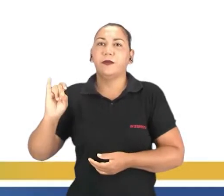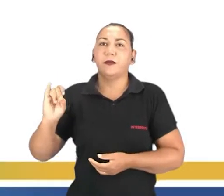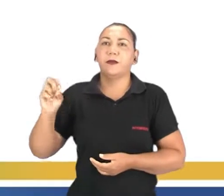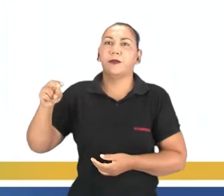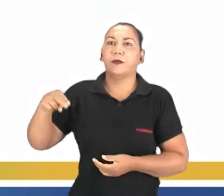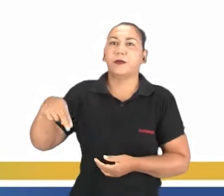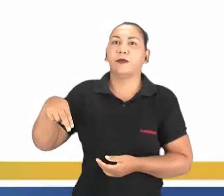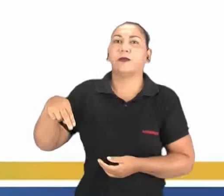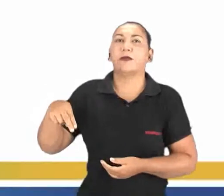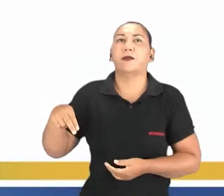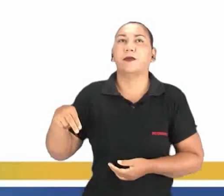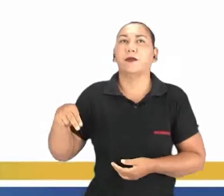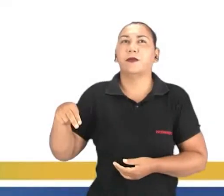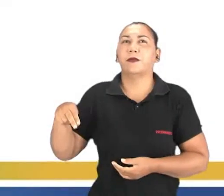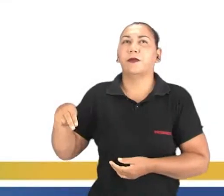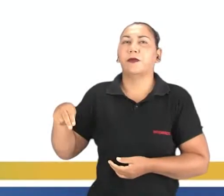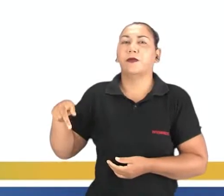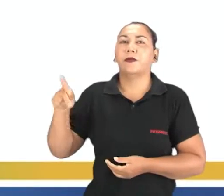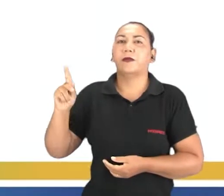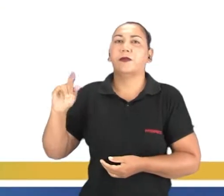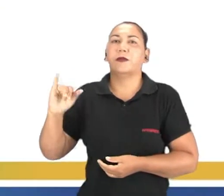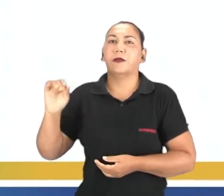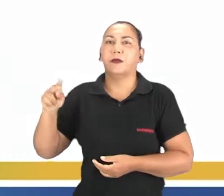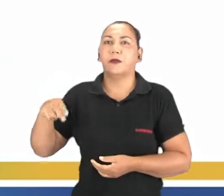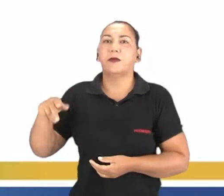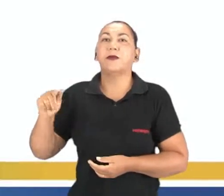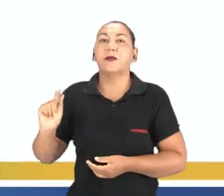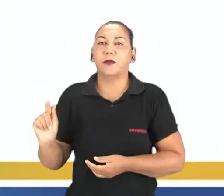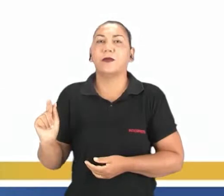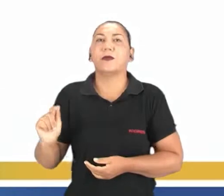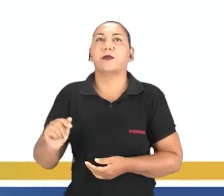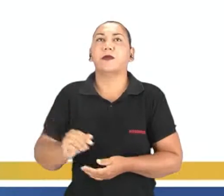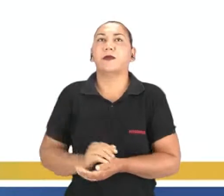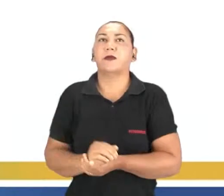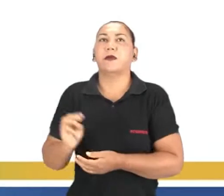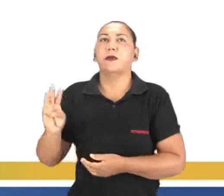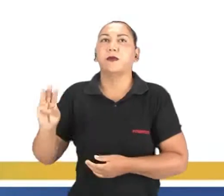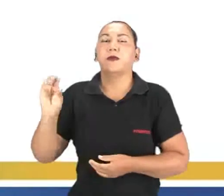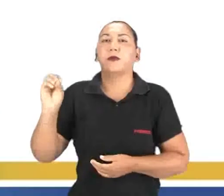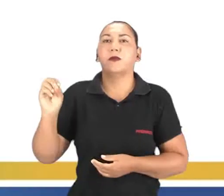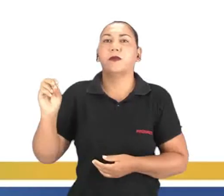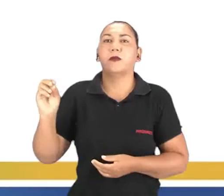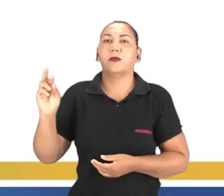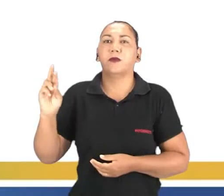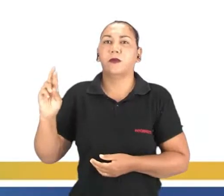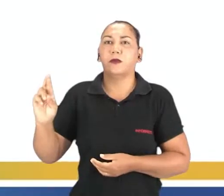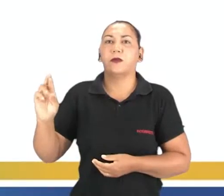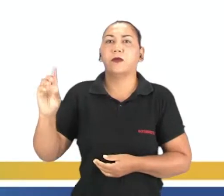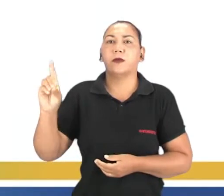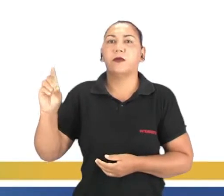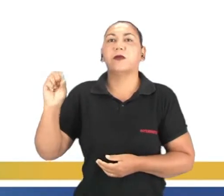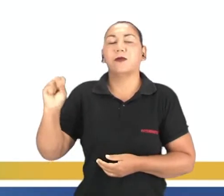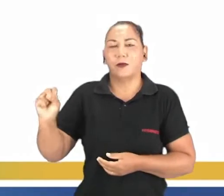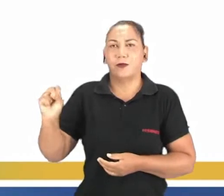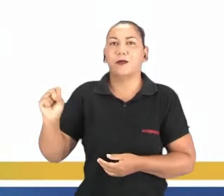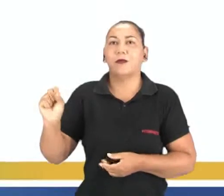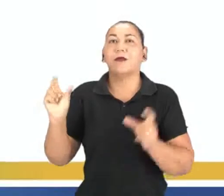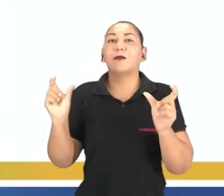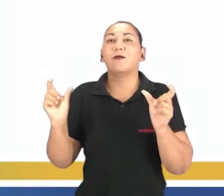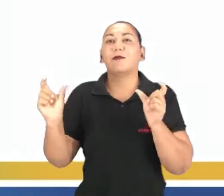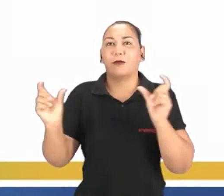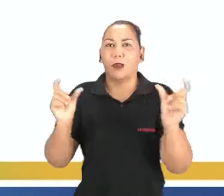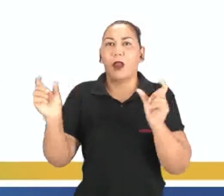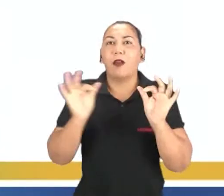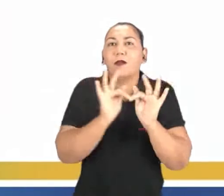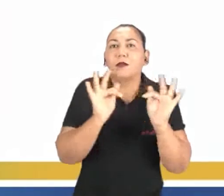ou conjunctions que funcionam como conectivos nas frases. Elas são pequenas, mas importantes palavras que são